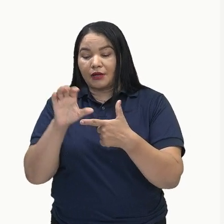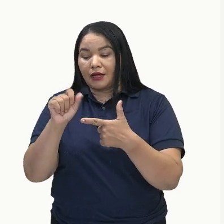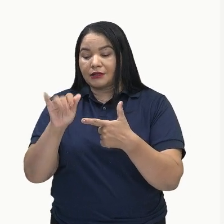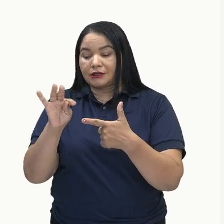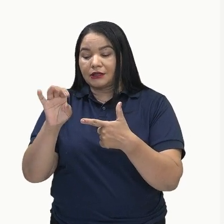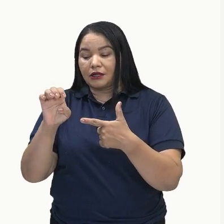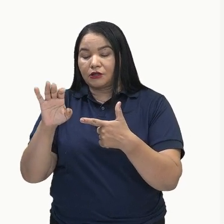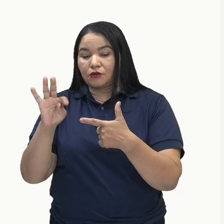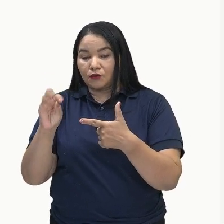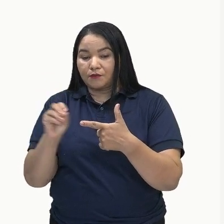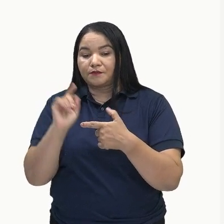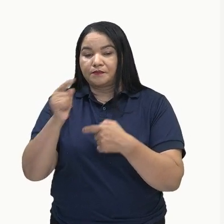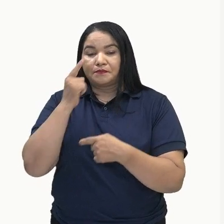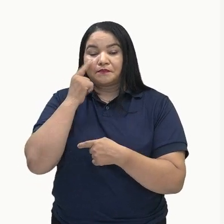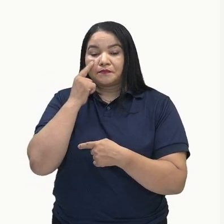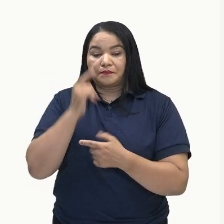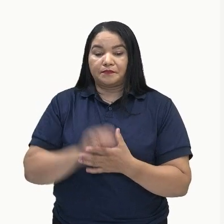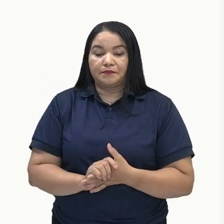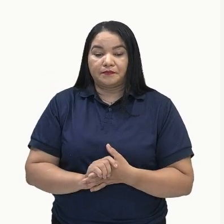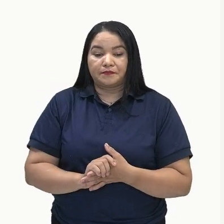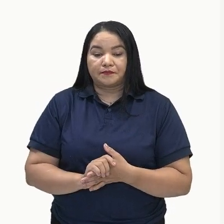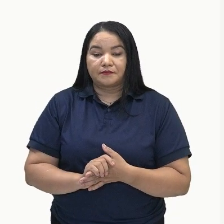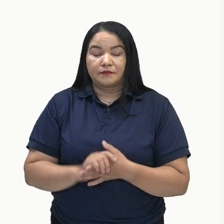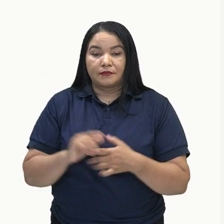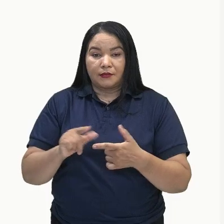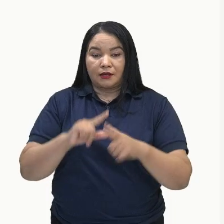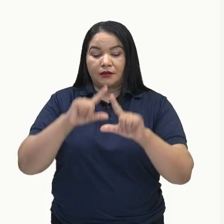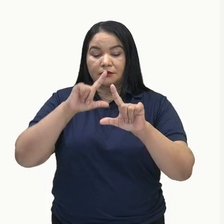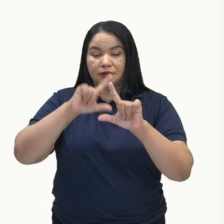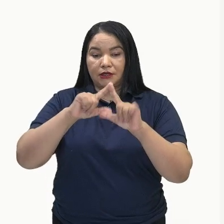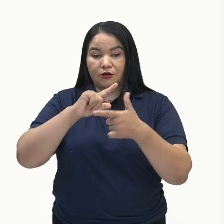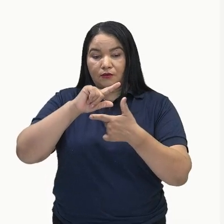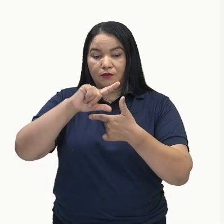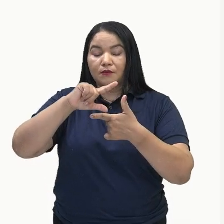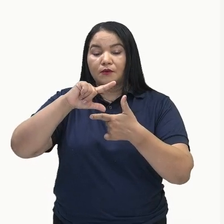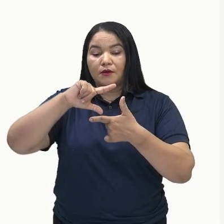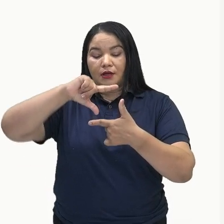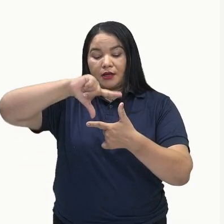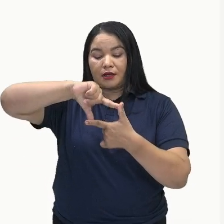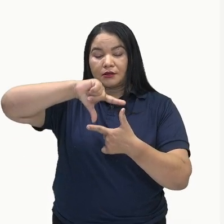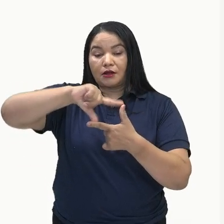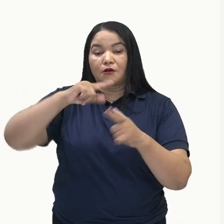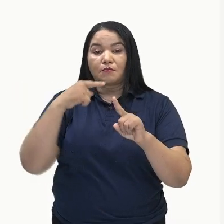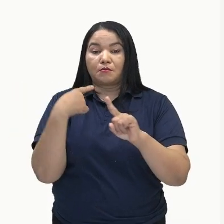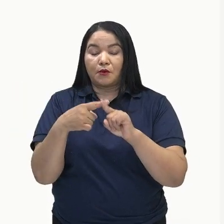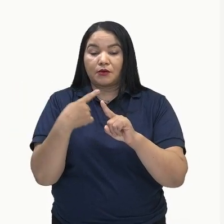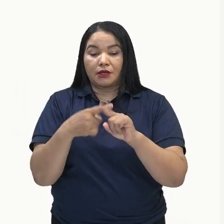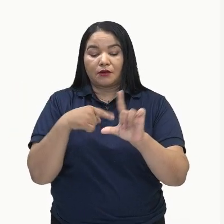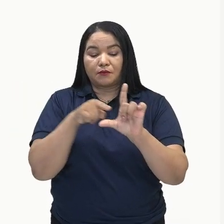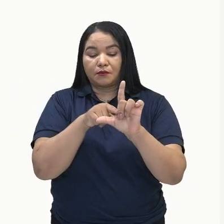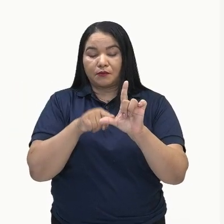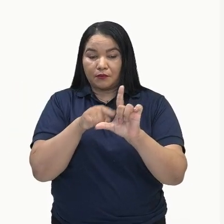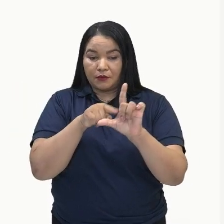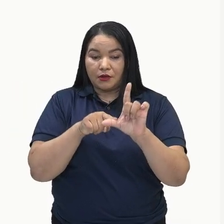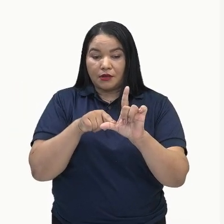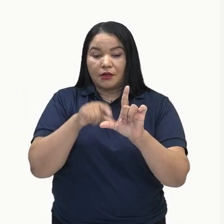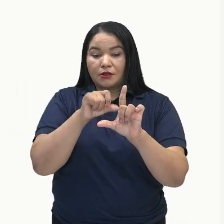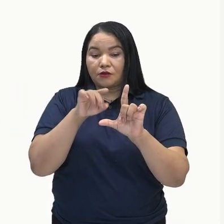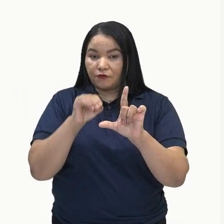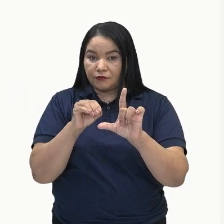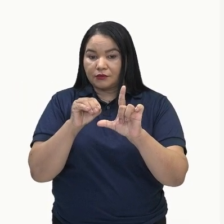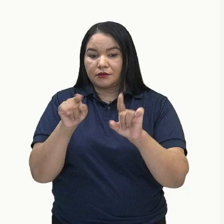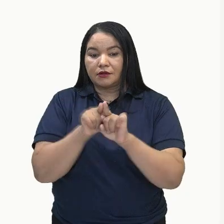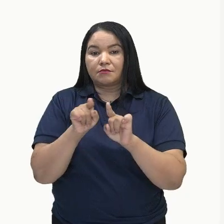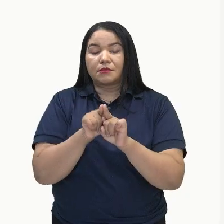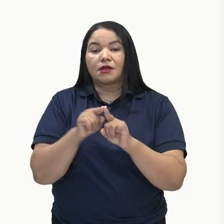A hipotenusa, pensando em um triângulo retângulo porque ele tem um ângulo reto, a hipotenusa a gente pode dizer que sempre será o